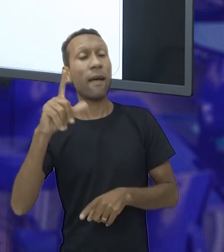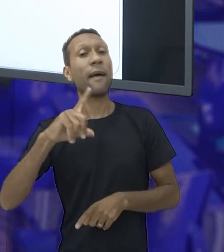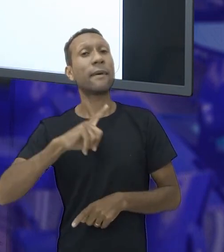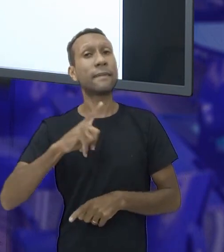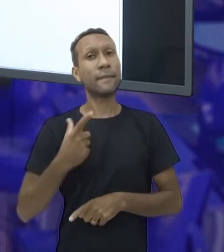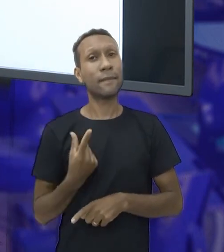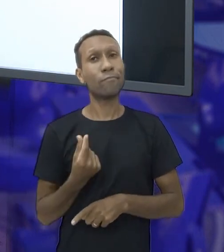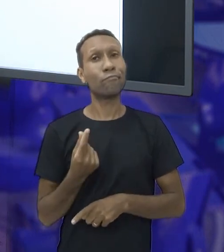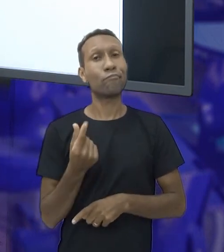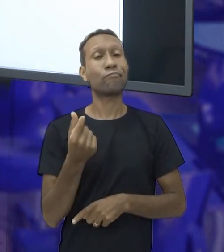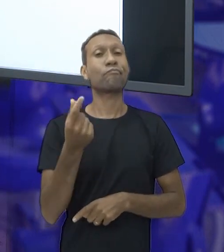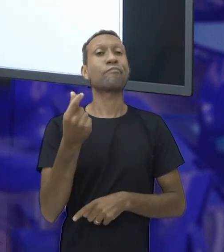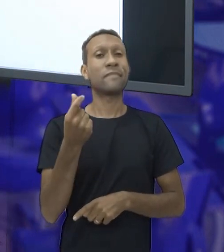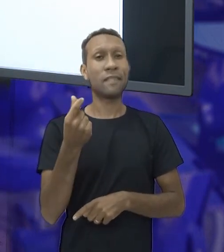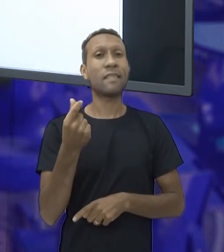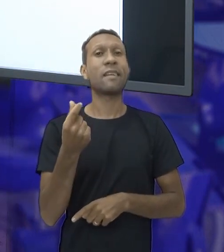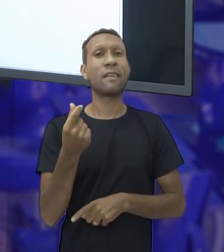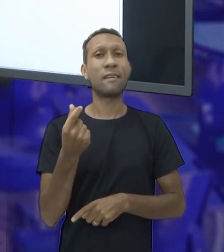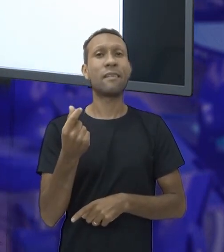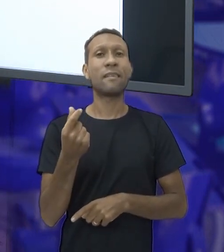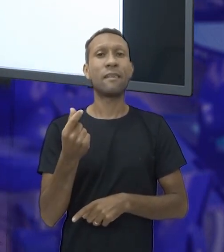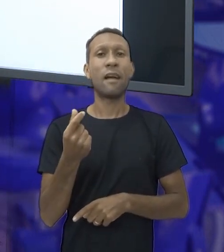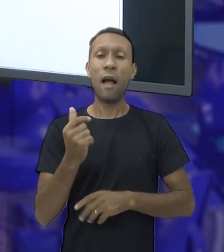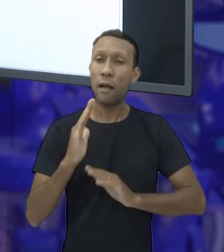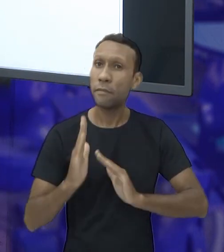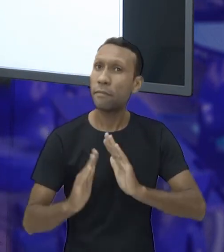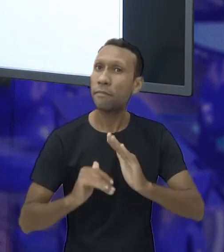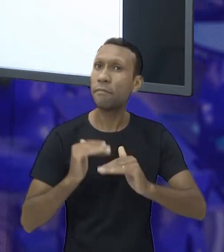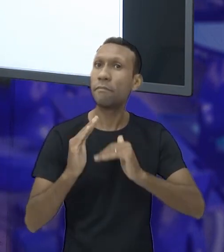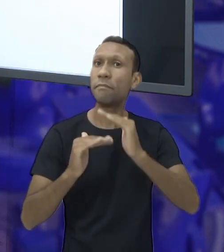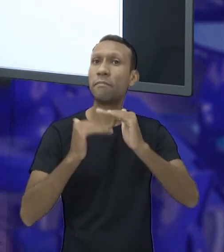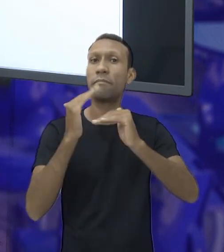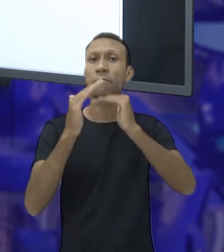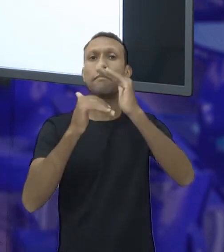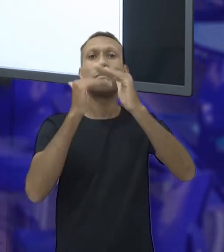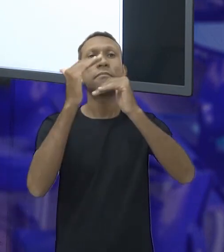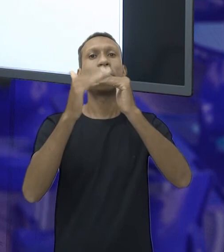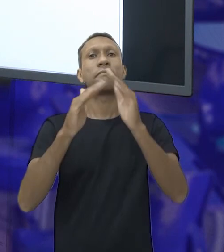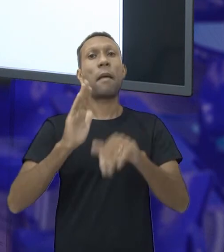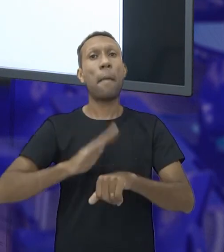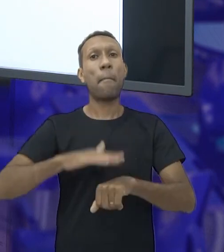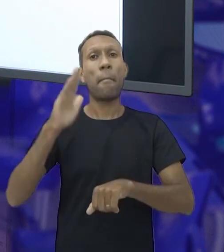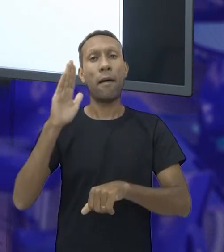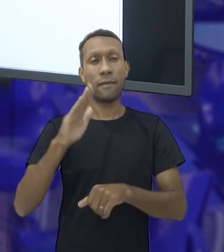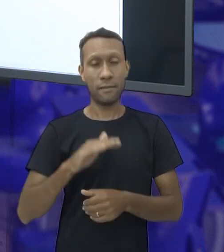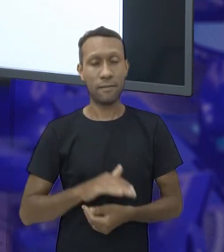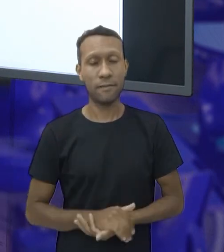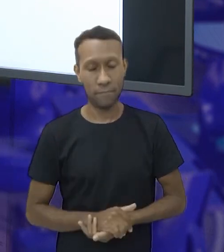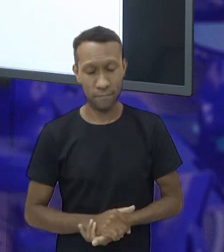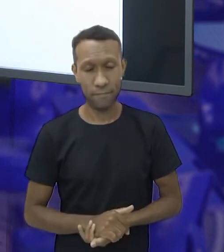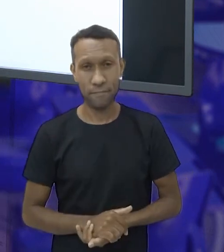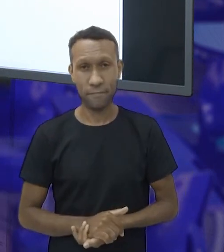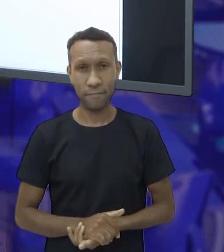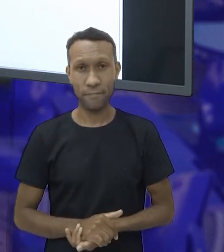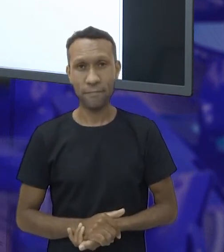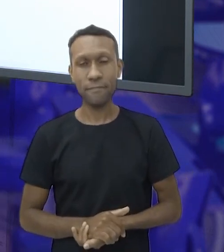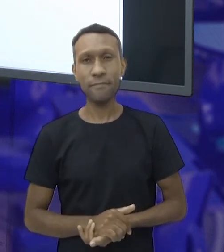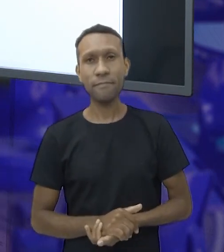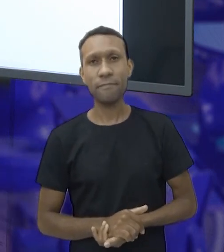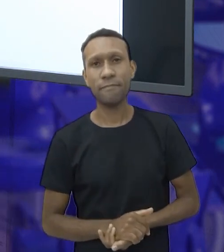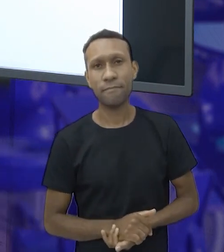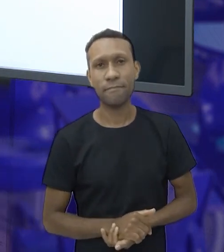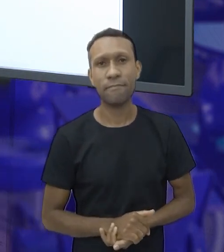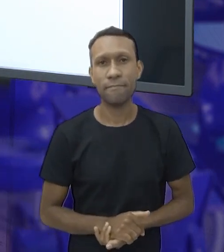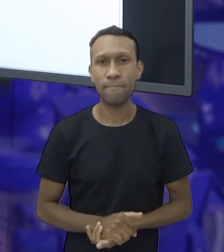começaram a ganhar novamente e investiram em novos processos tecnológicos, muito mais avançados do que aqueles que estavam iniciando-se nos